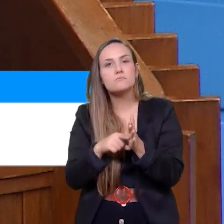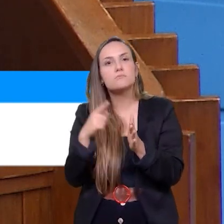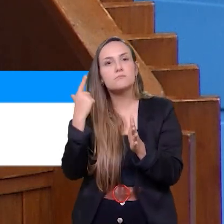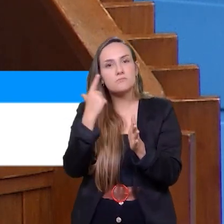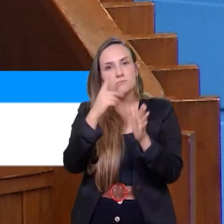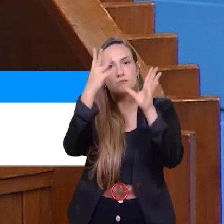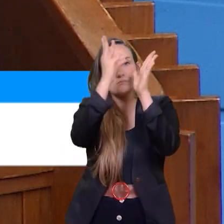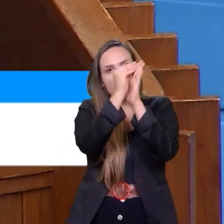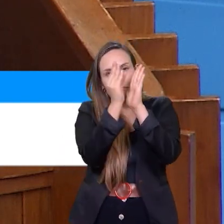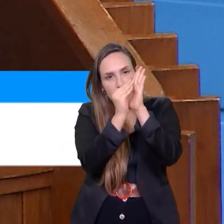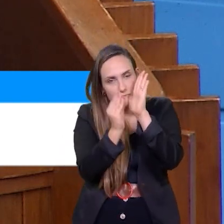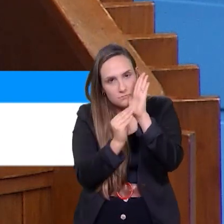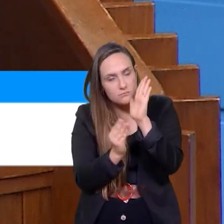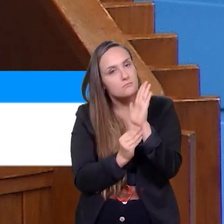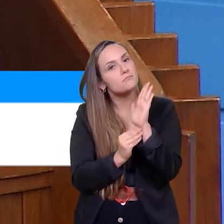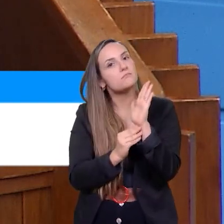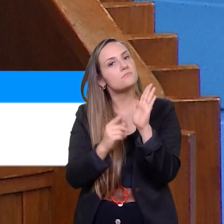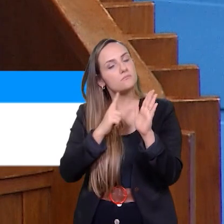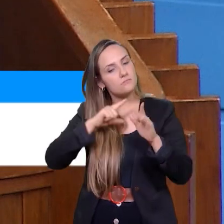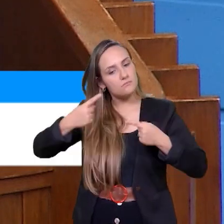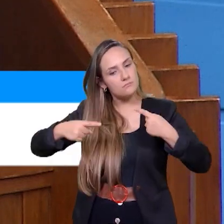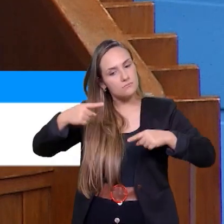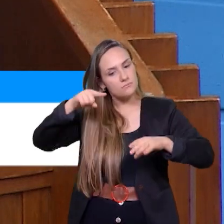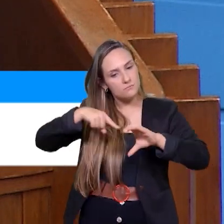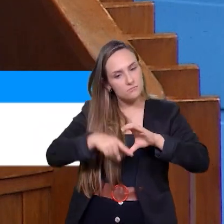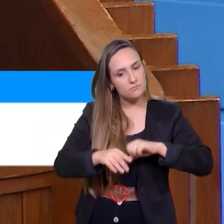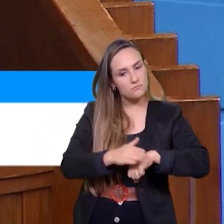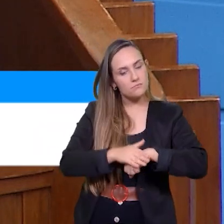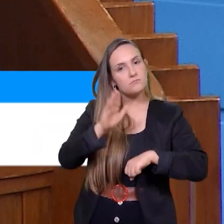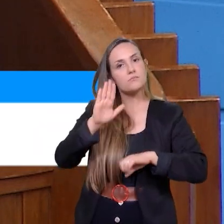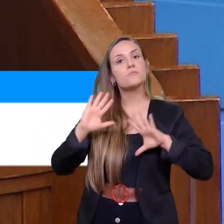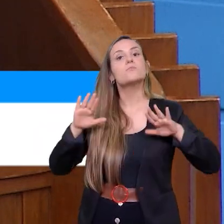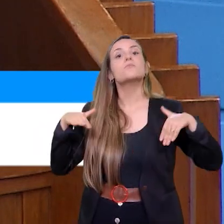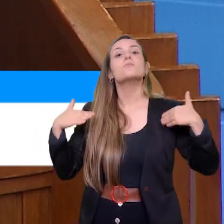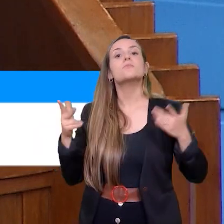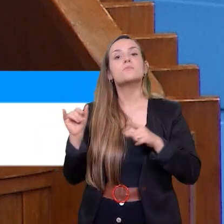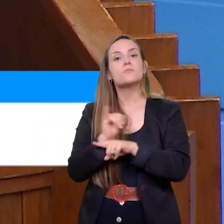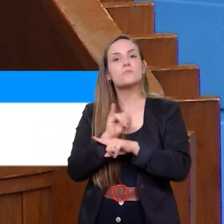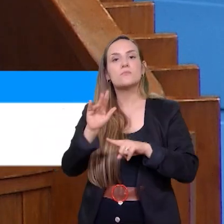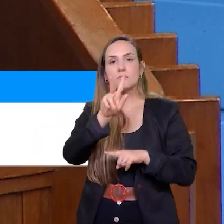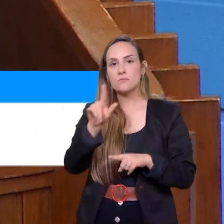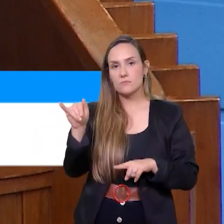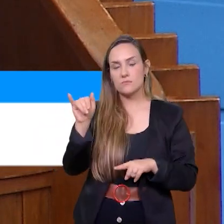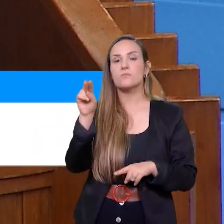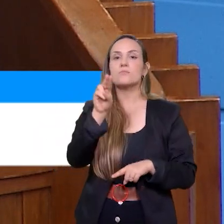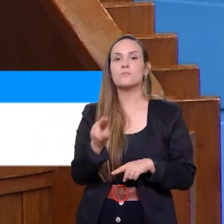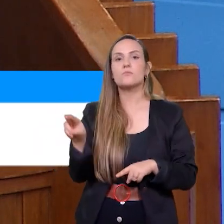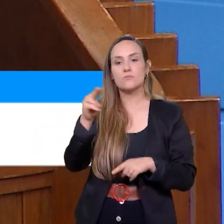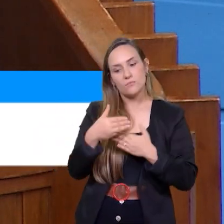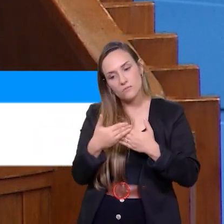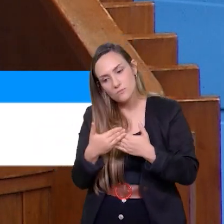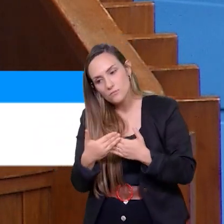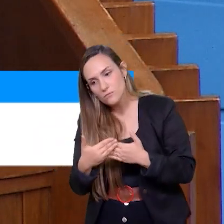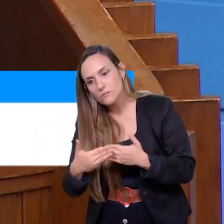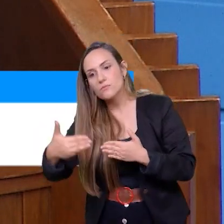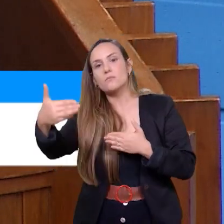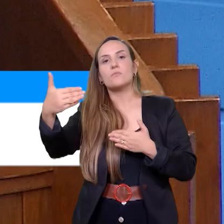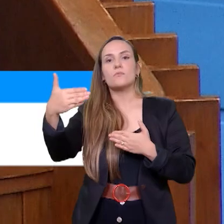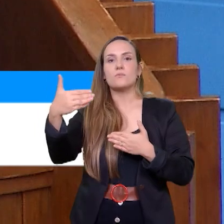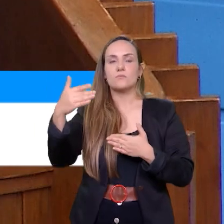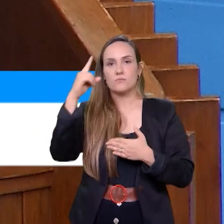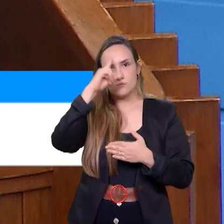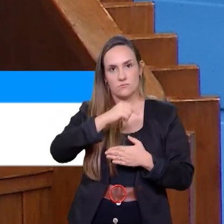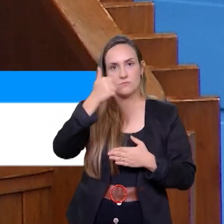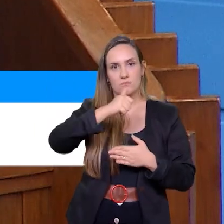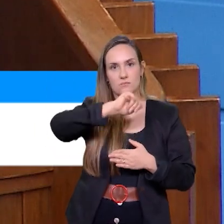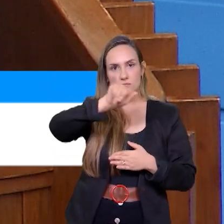frente, estarem discutindo com mais profundidade as medidas a serem adotadas a partir de